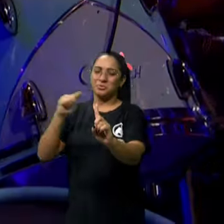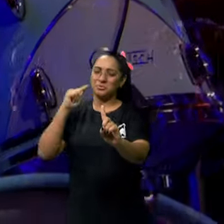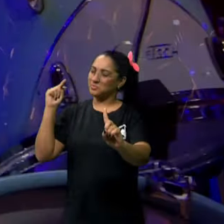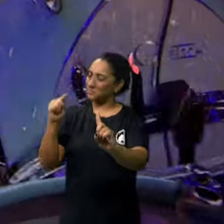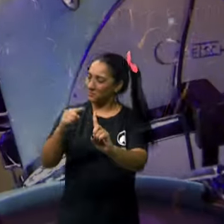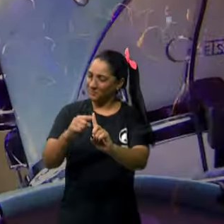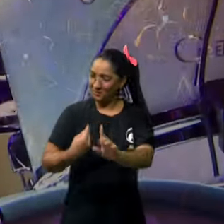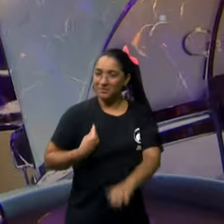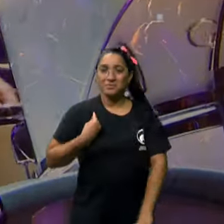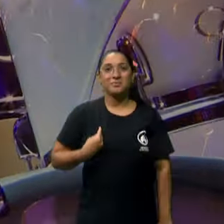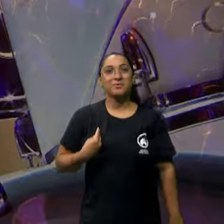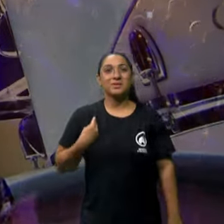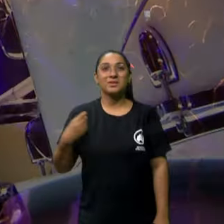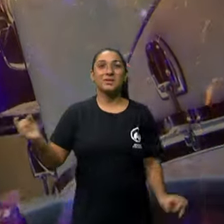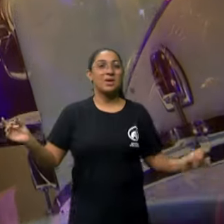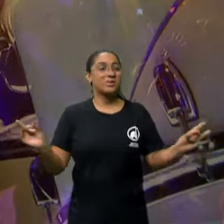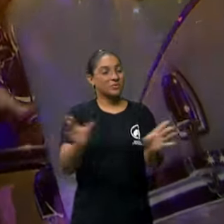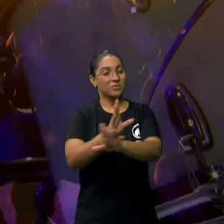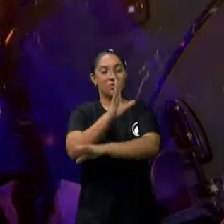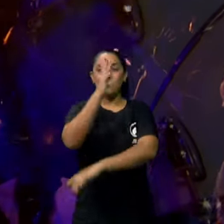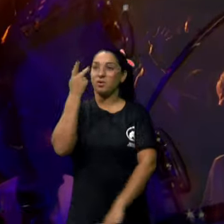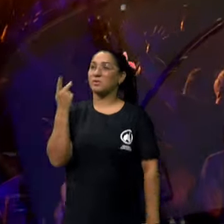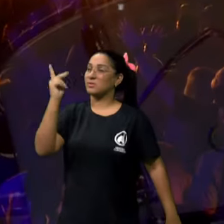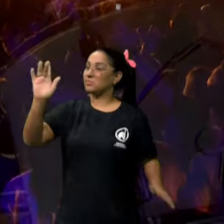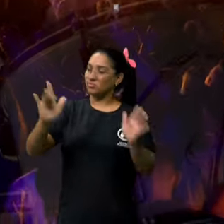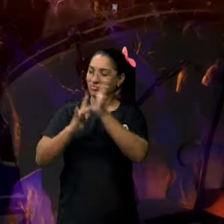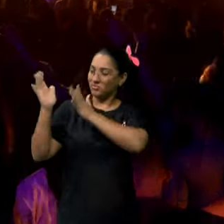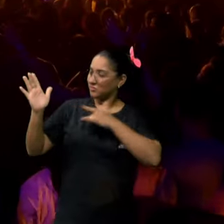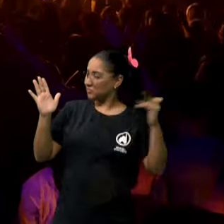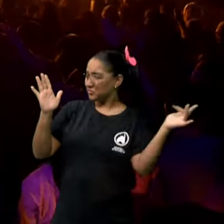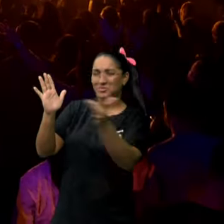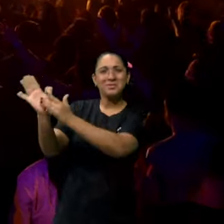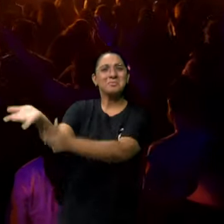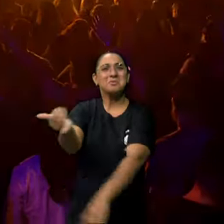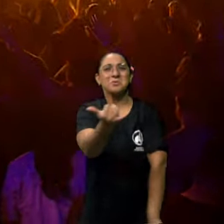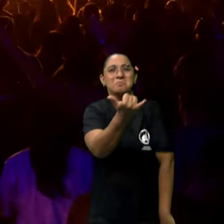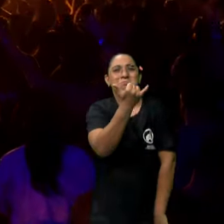a presença és tu Jesus